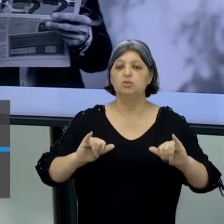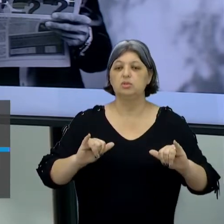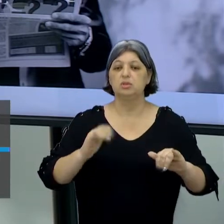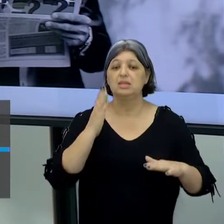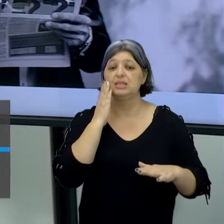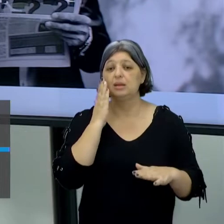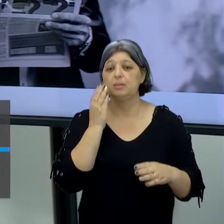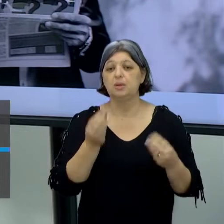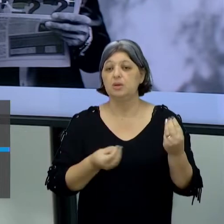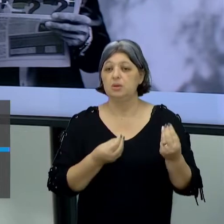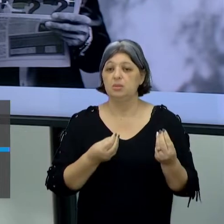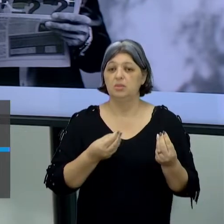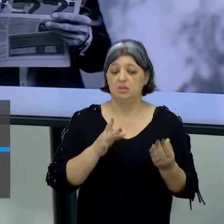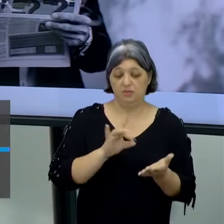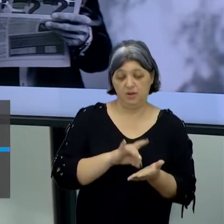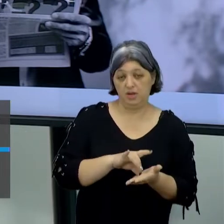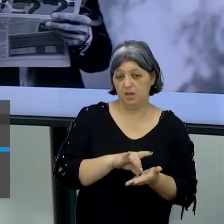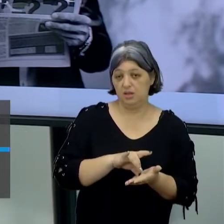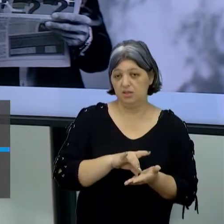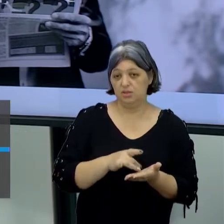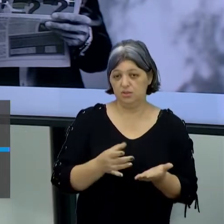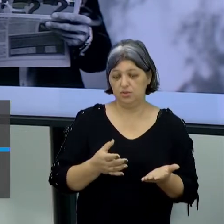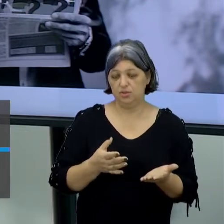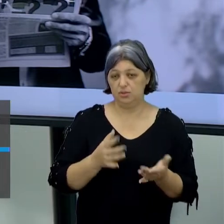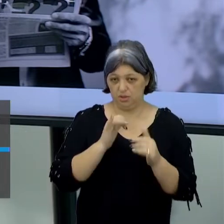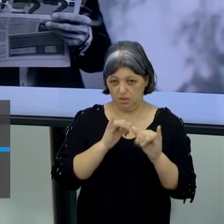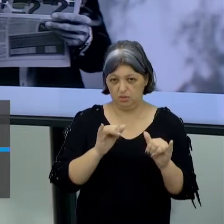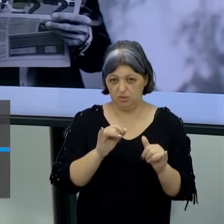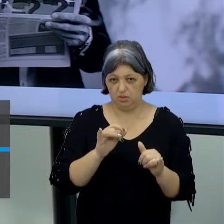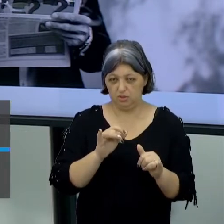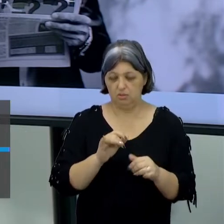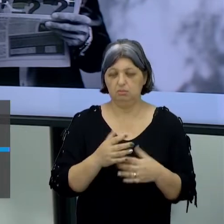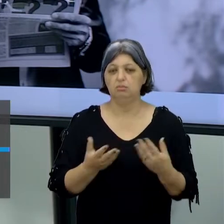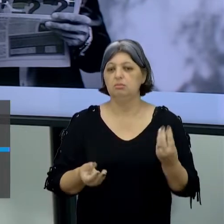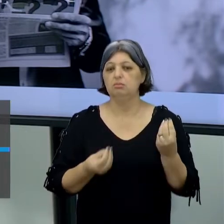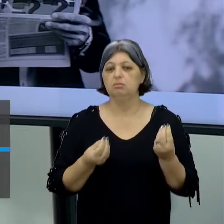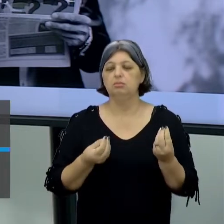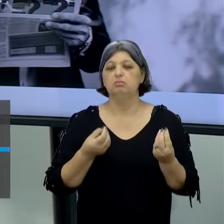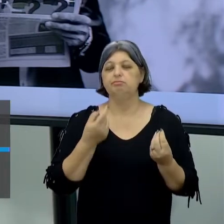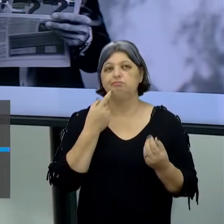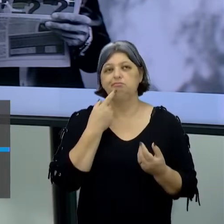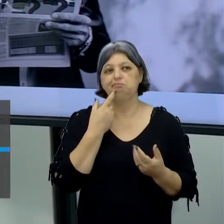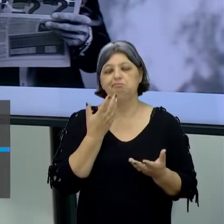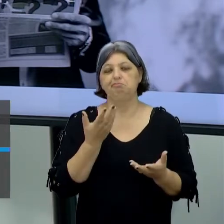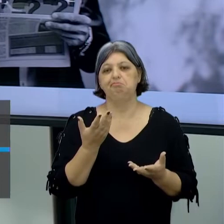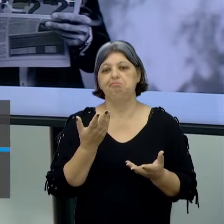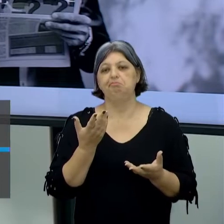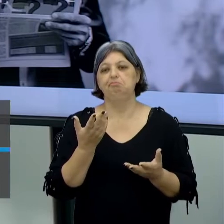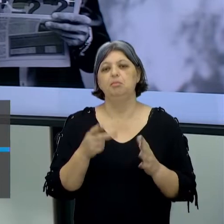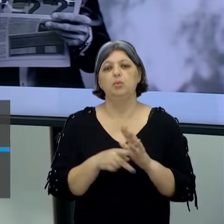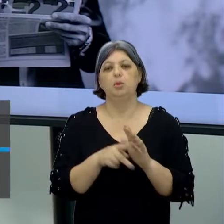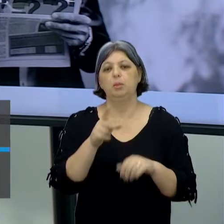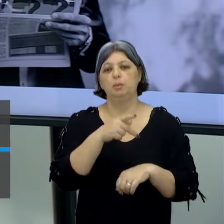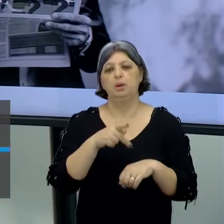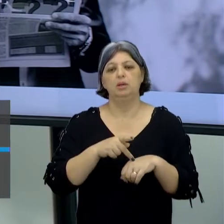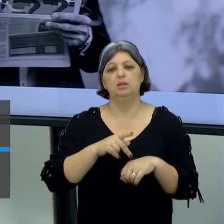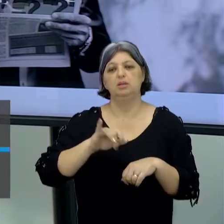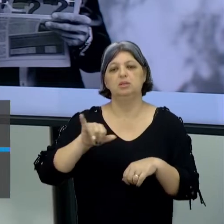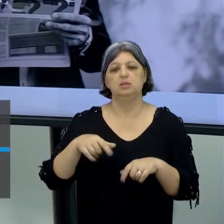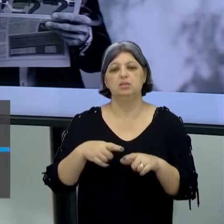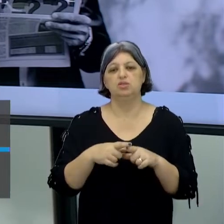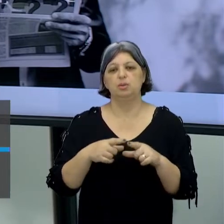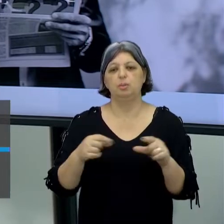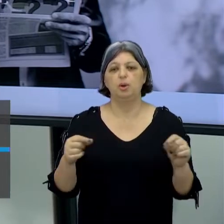medir a veracidade de uma notícia, a verdade de uma notícia, quando ela sai, sei lá do Japão, ela é